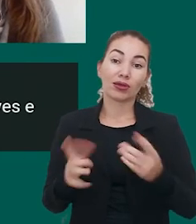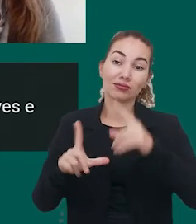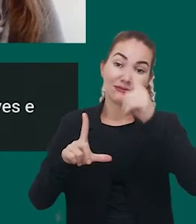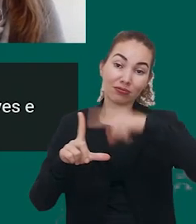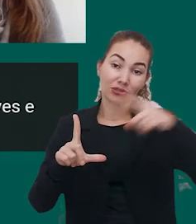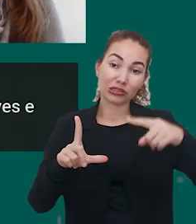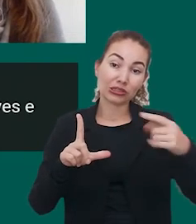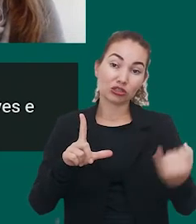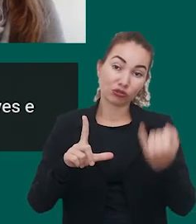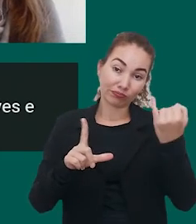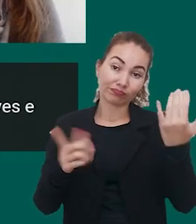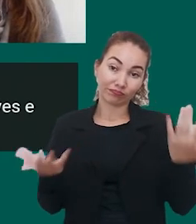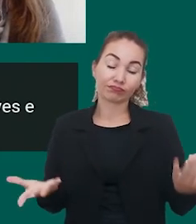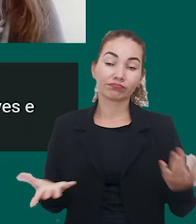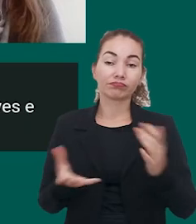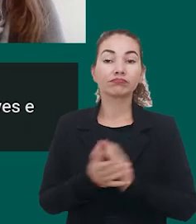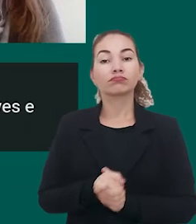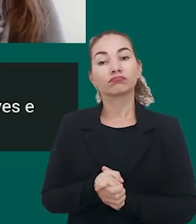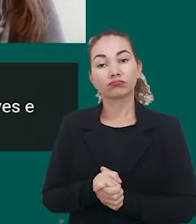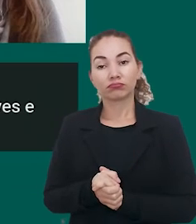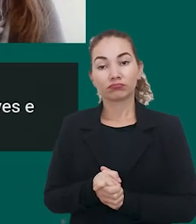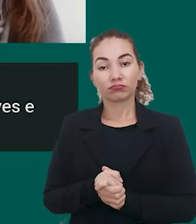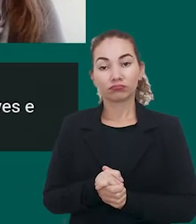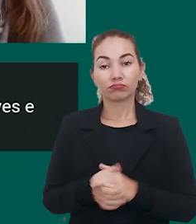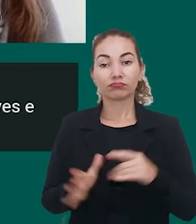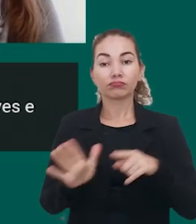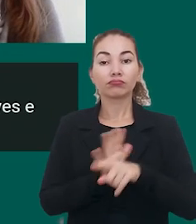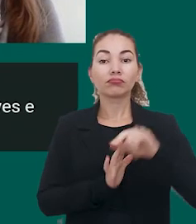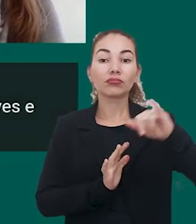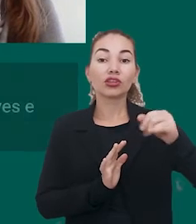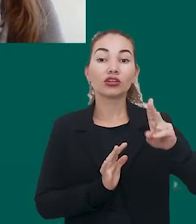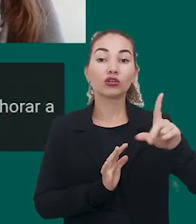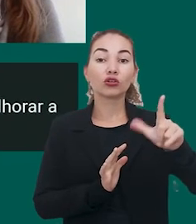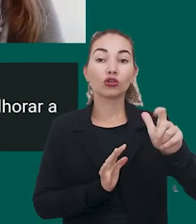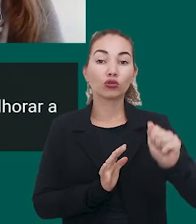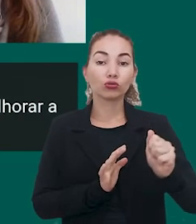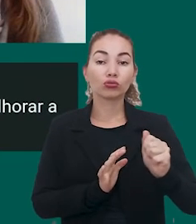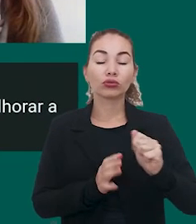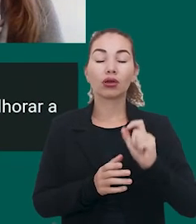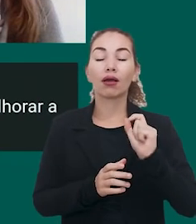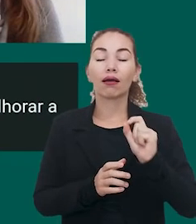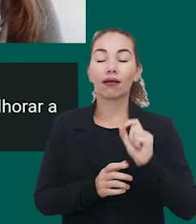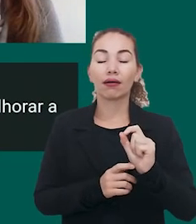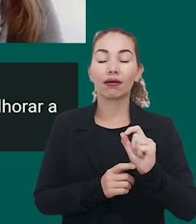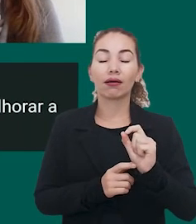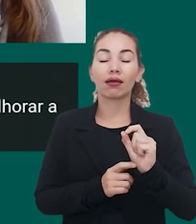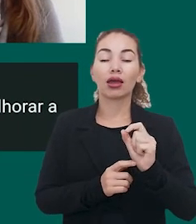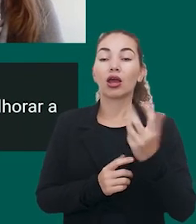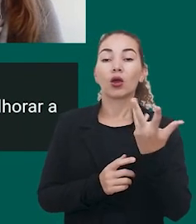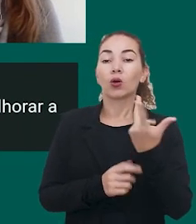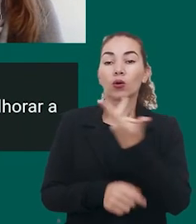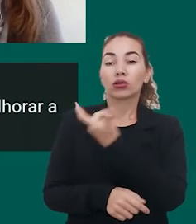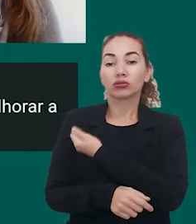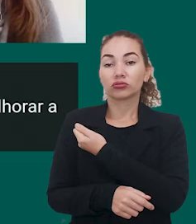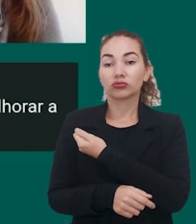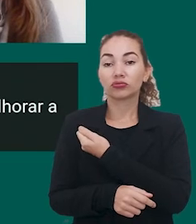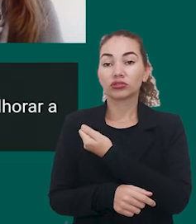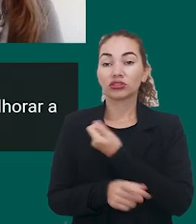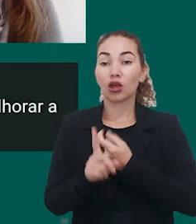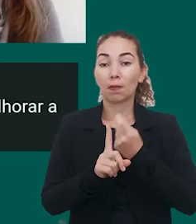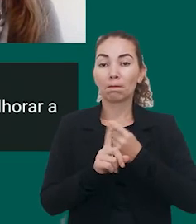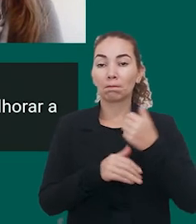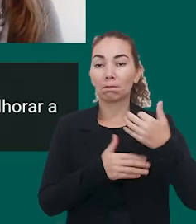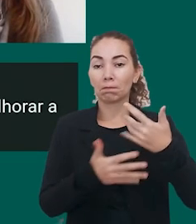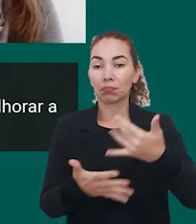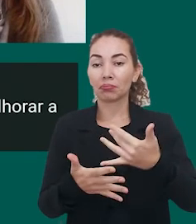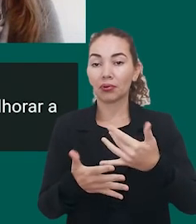estatisticamente significativo. Tá? Pergunta da Júlia. Considerando o número de vacinas que o Brasil receberá nos próximos meses,